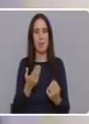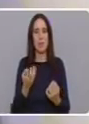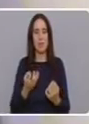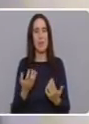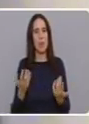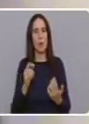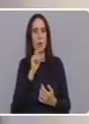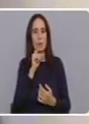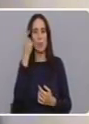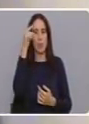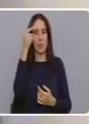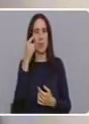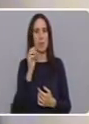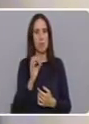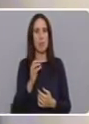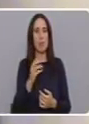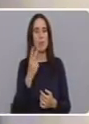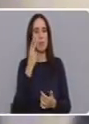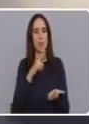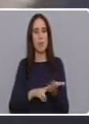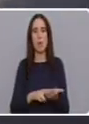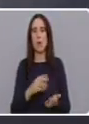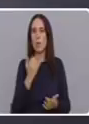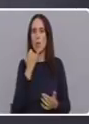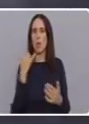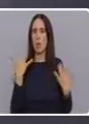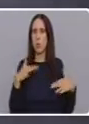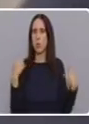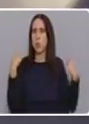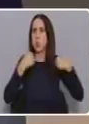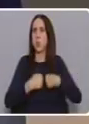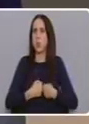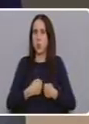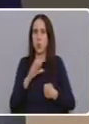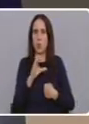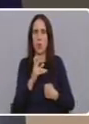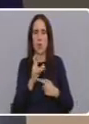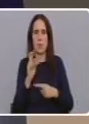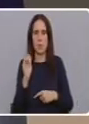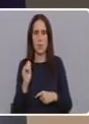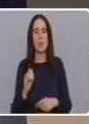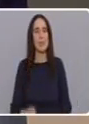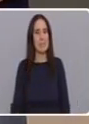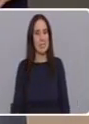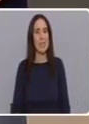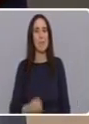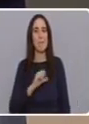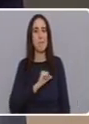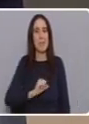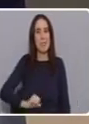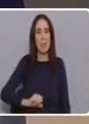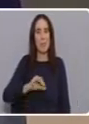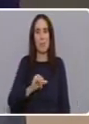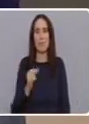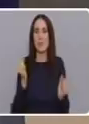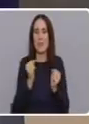É uma oportunidade única nas nossas vidas. E um calor do caraças. E um calor do caraças. Não é? Antigamente, Isto enquanto estávamos em Santa Apolónia, nós passámos realmente muito